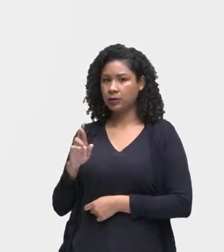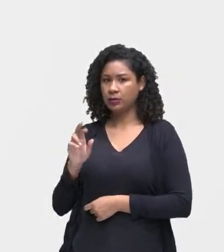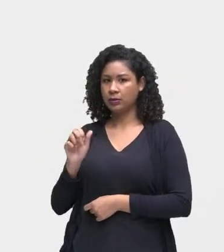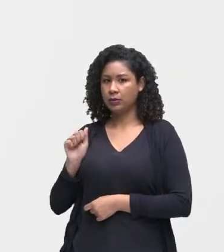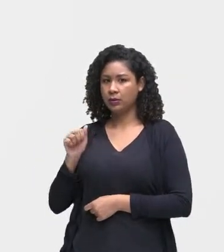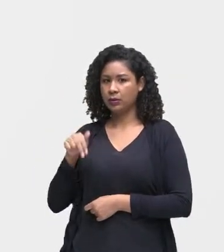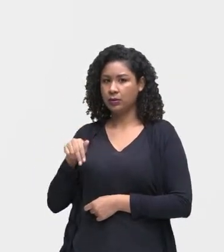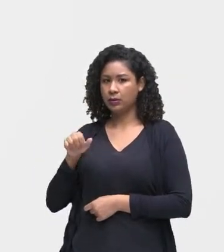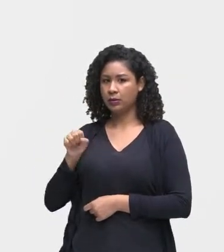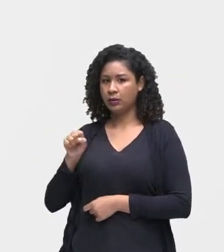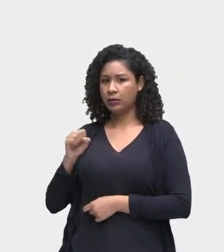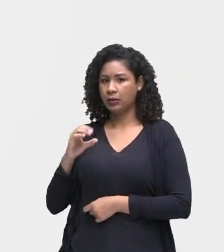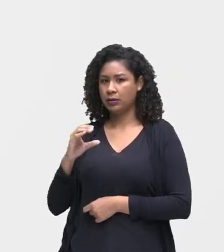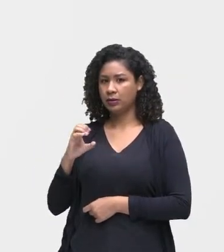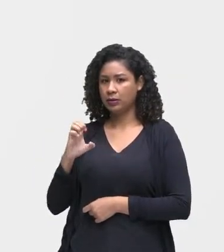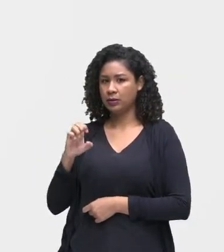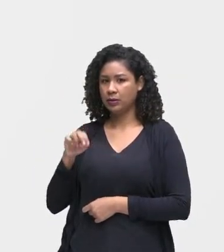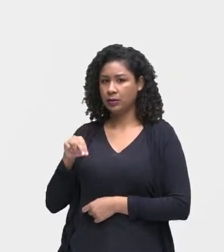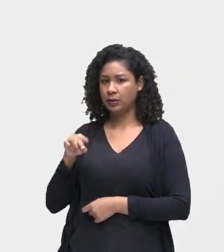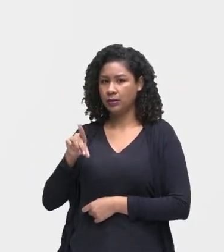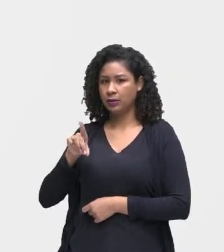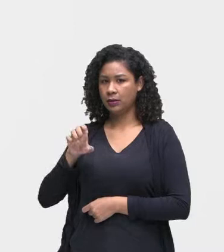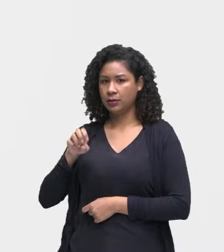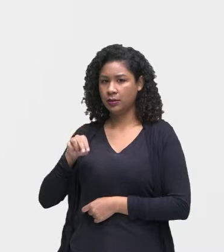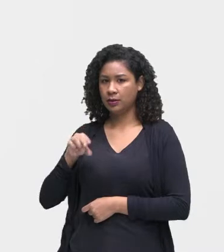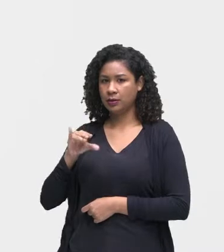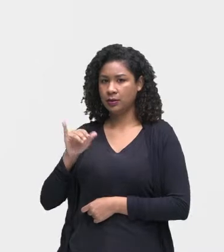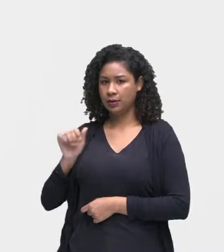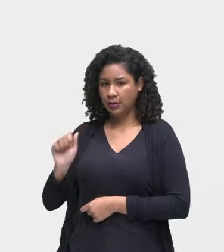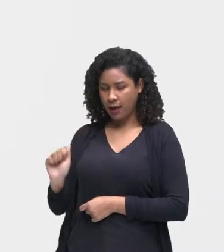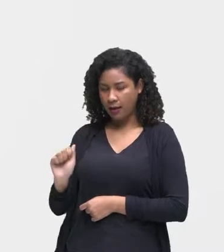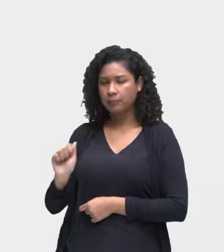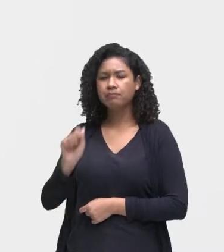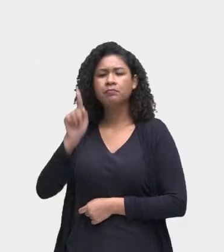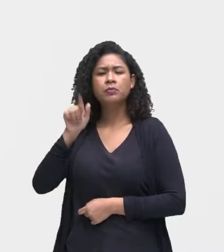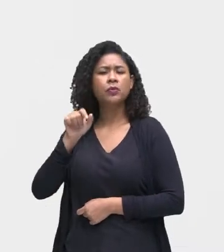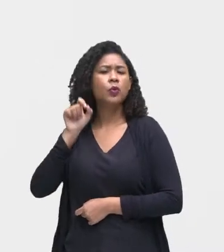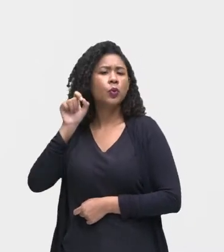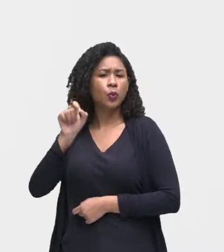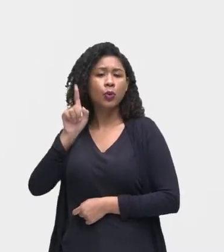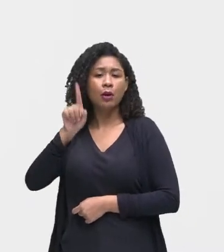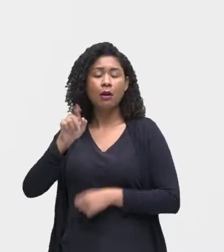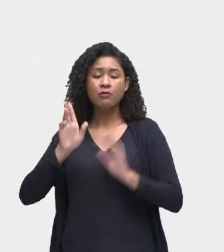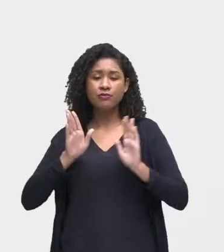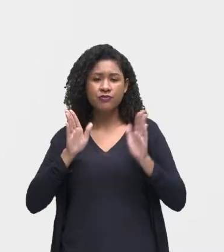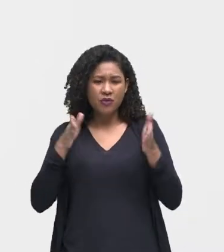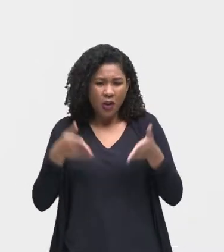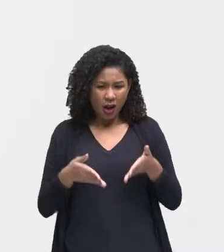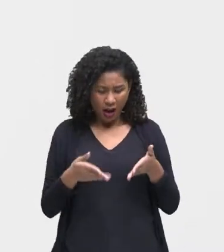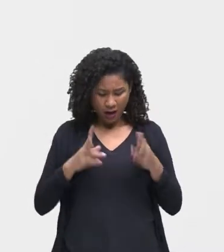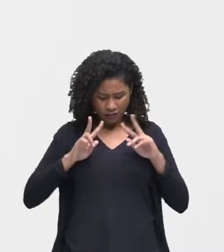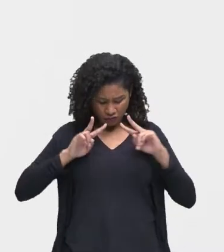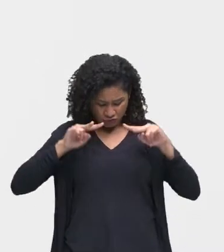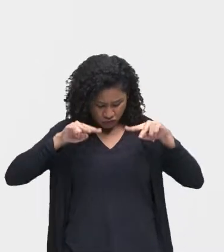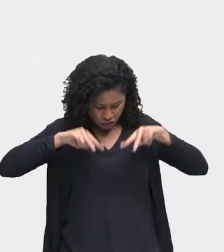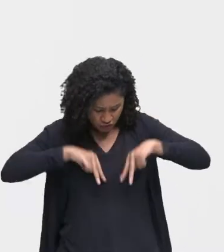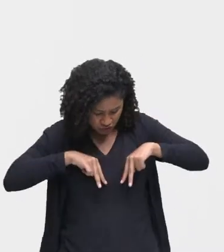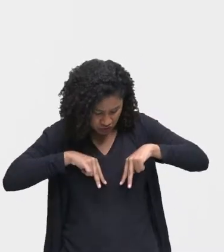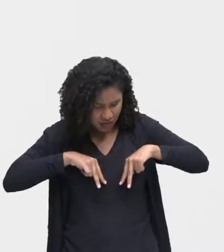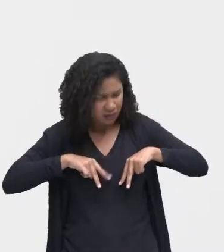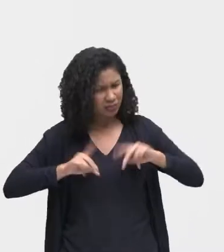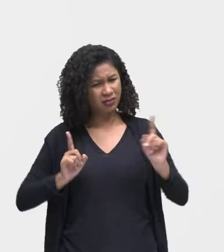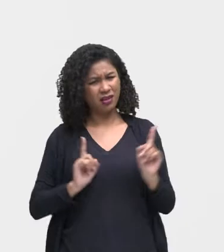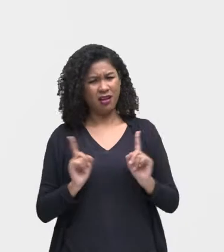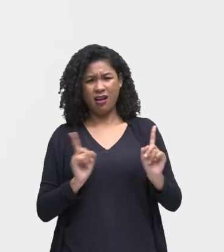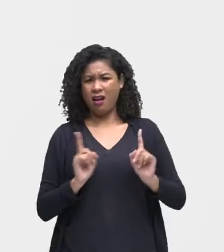percurso para além do meu eu humano, né? A transcendência, ela vai, de certa forma, ir além da